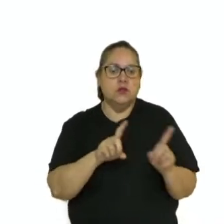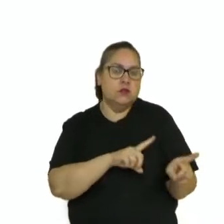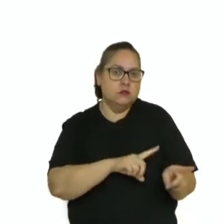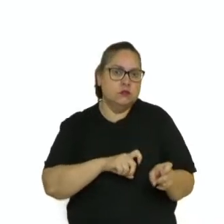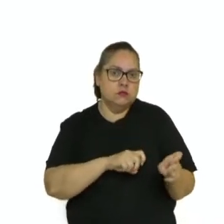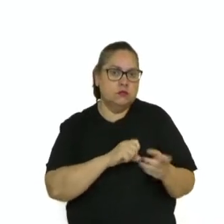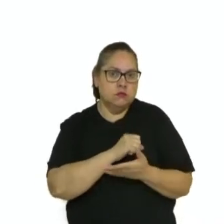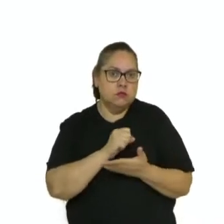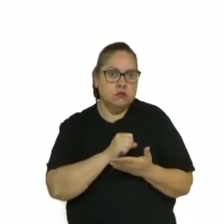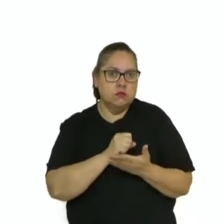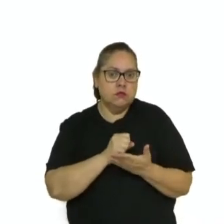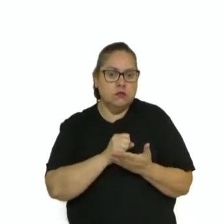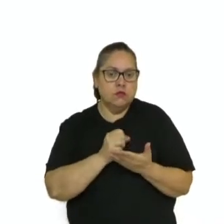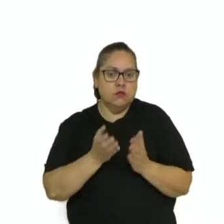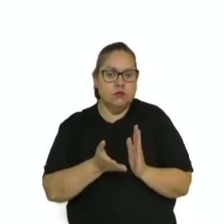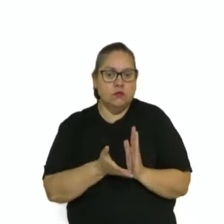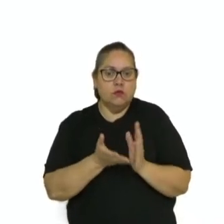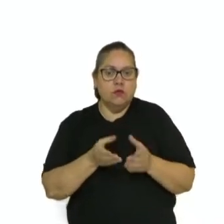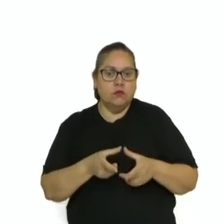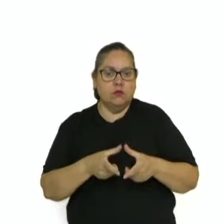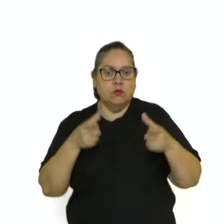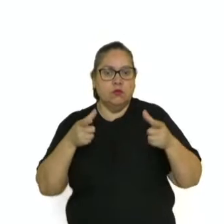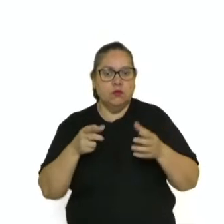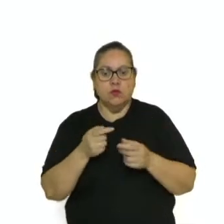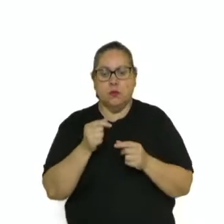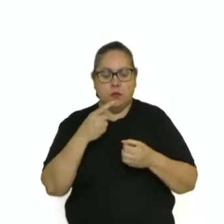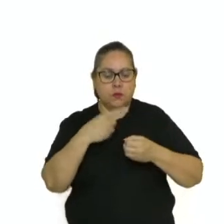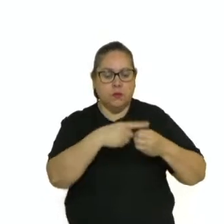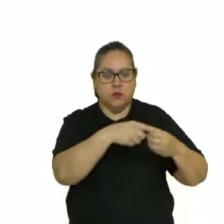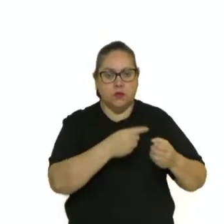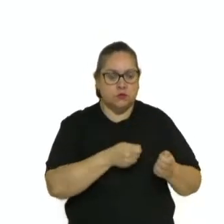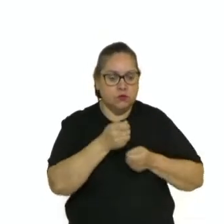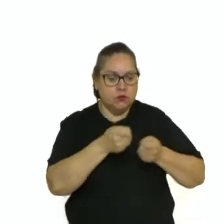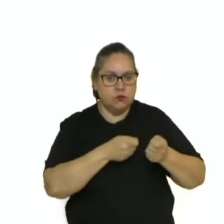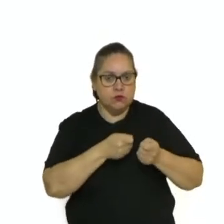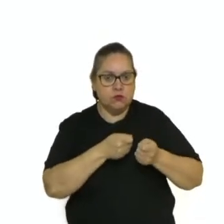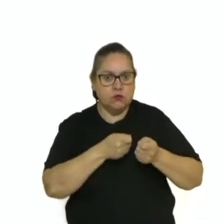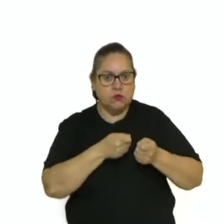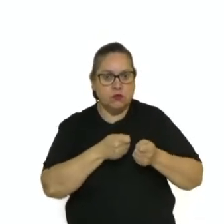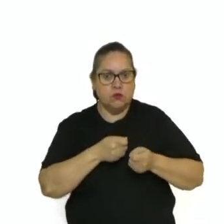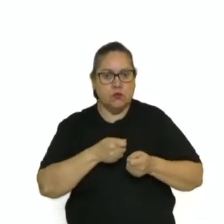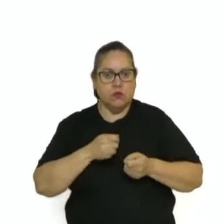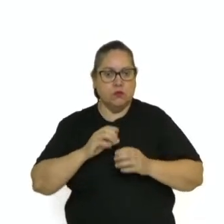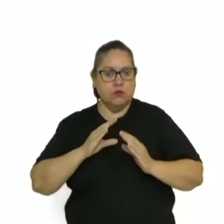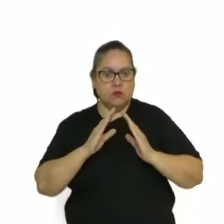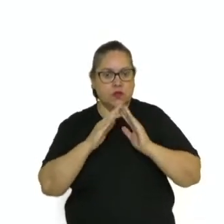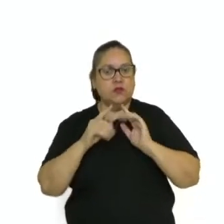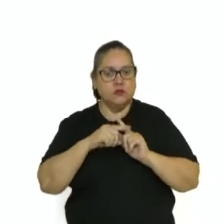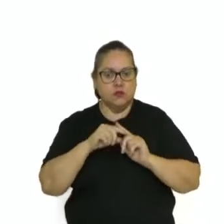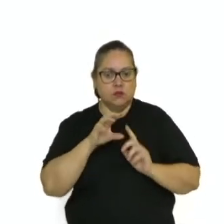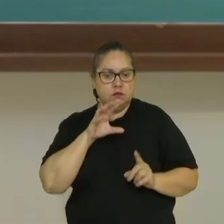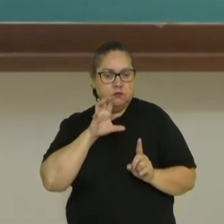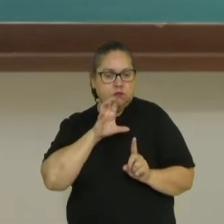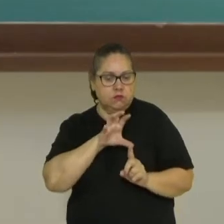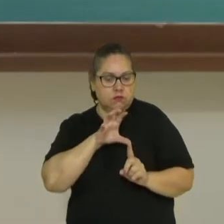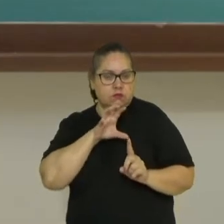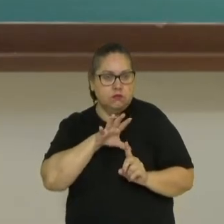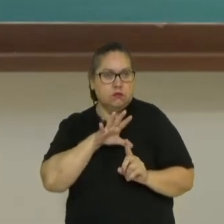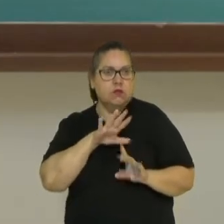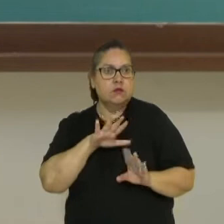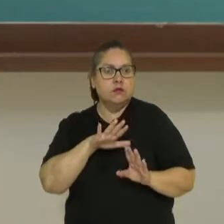o excedente era trocado nas pequenas cidades comerciais e o clero tinha muita influência.